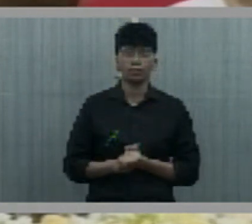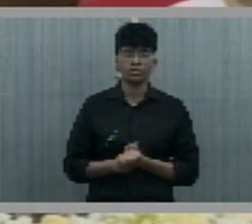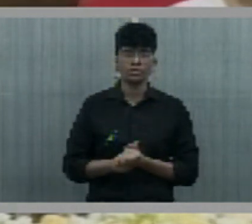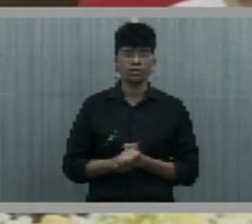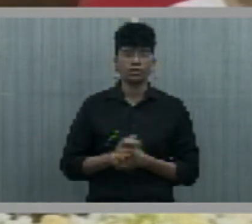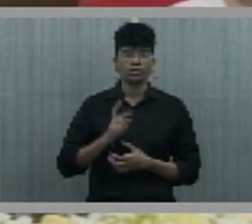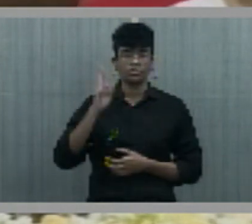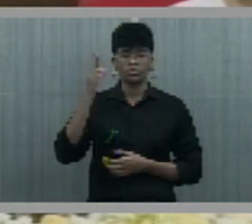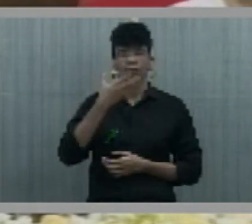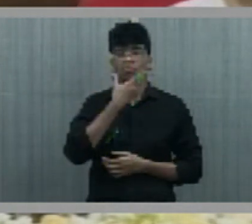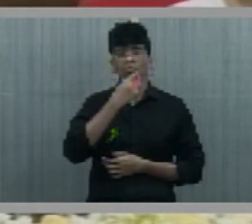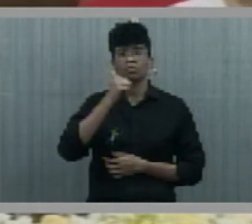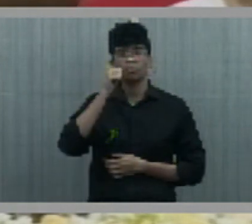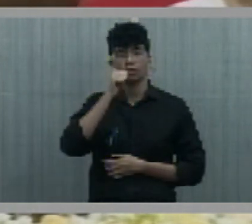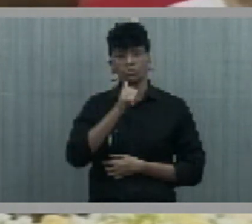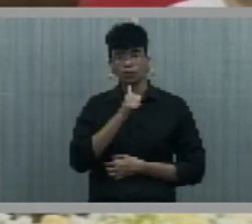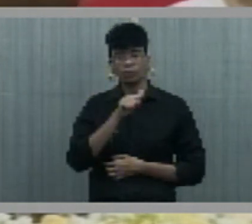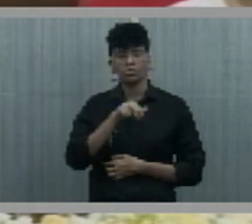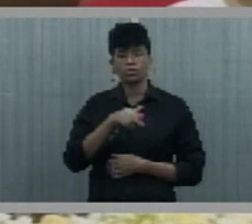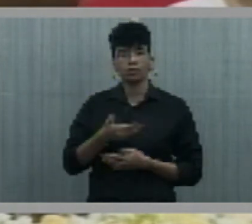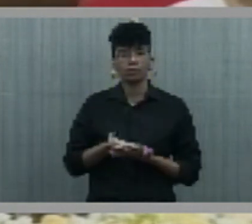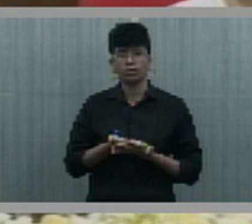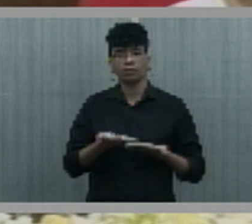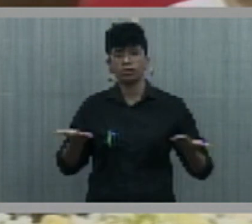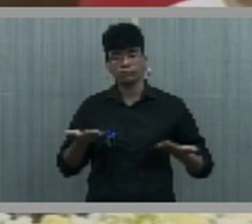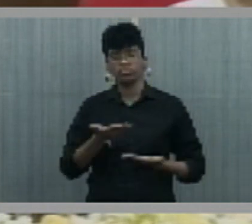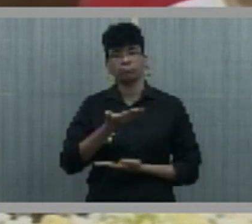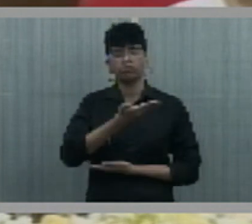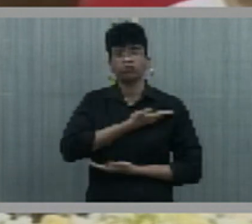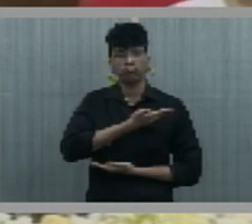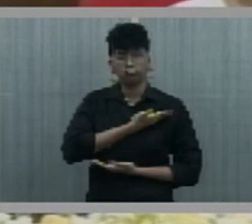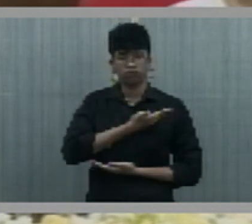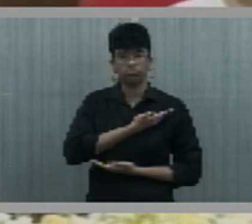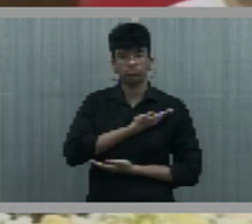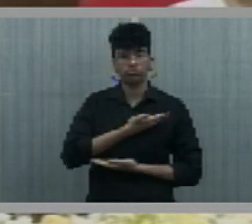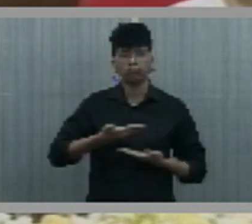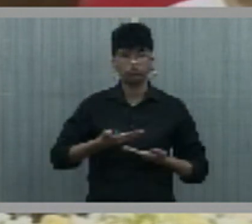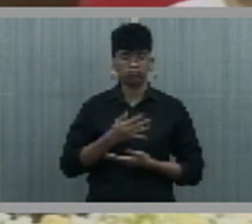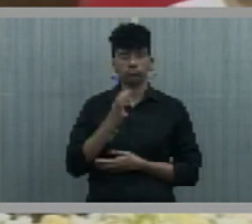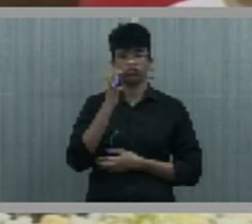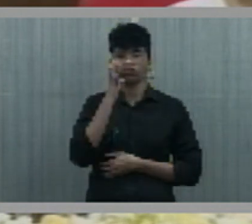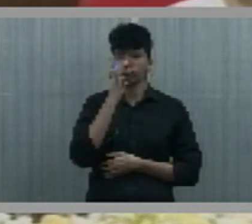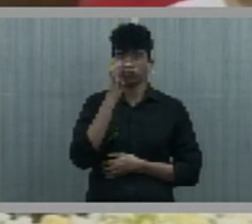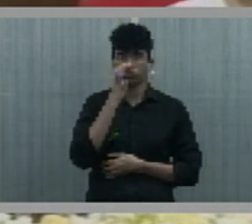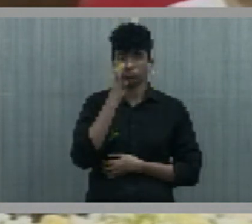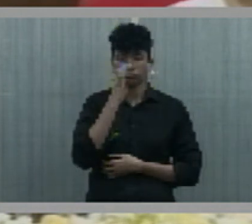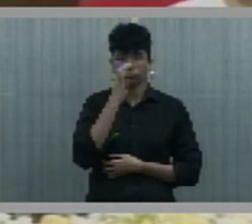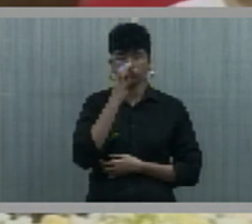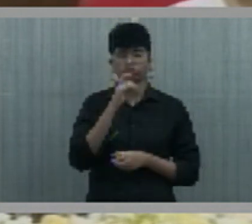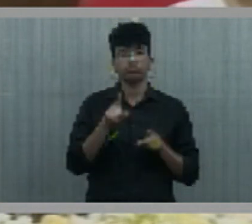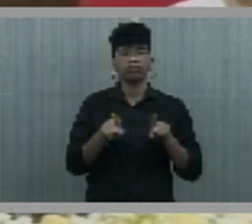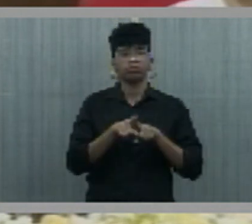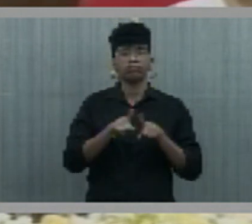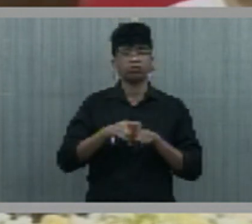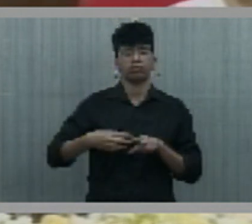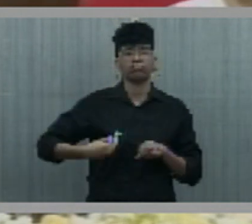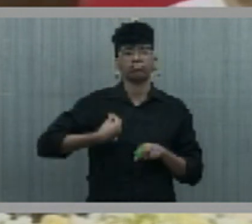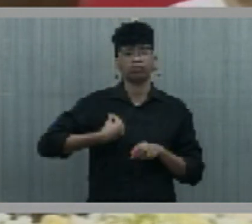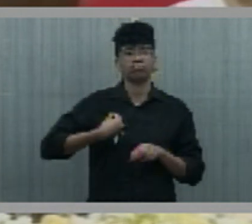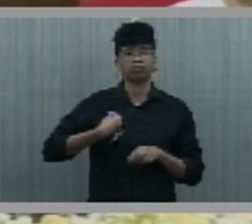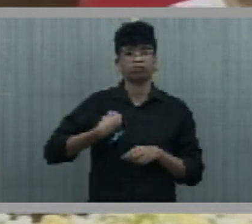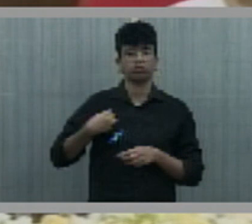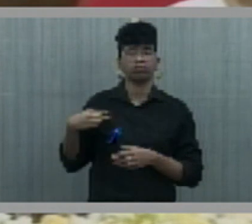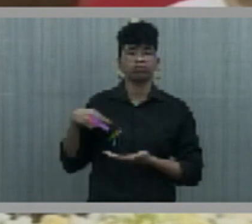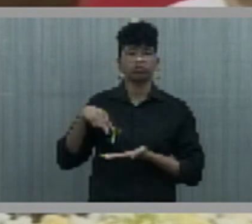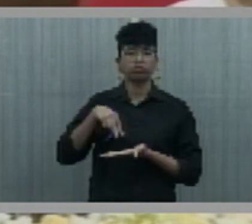senhores e senhoras, irmãos, irmãs, amigos e amigos que nos assistem e que aqui presencialmente